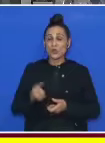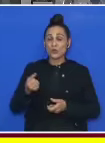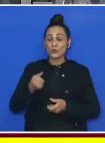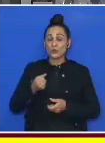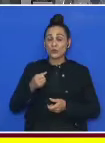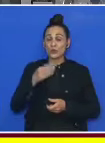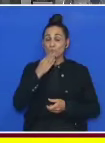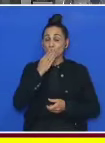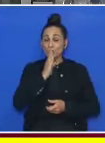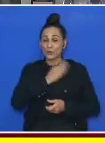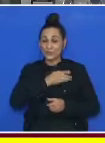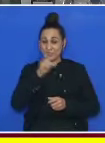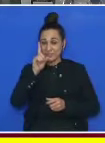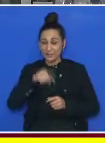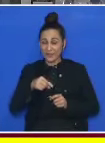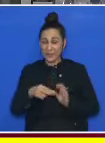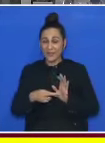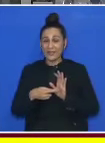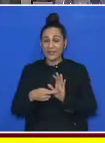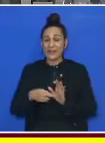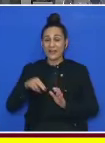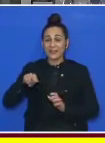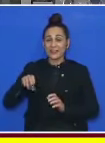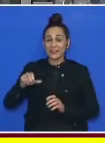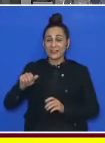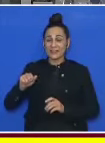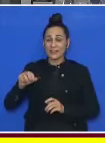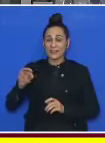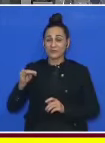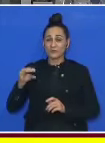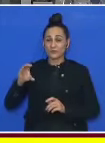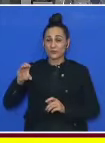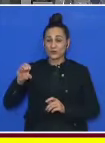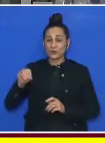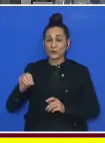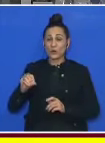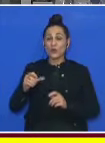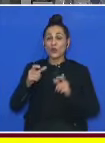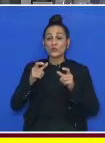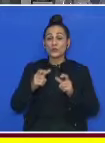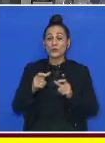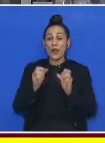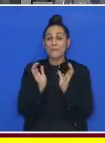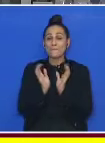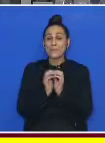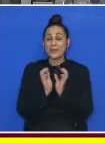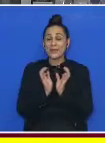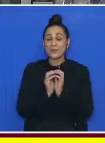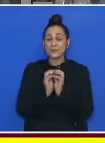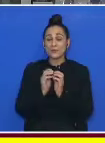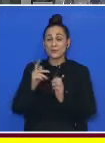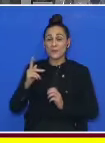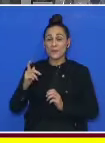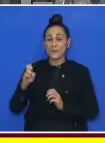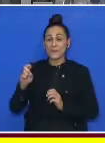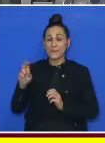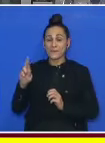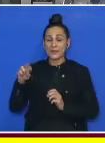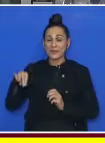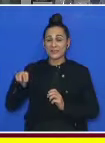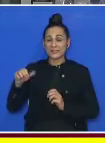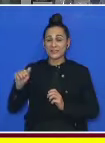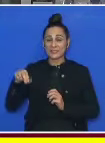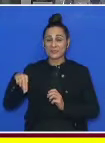E o time do coração é Náutico de Pernambuco. Náutico de Pernambuco é